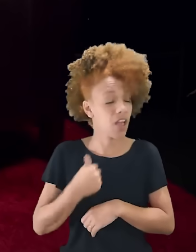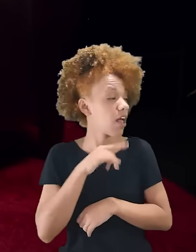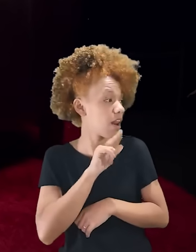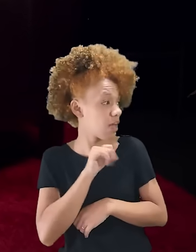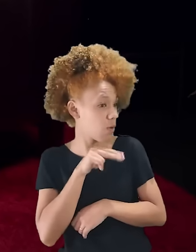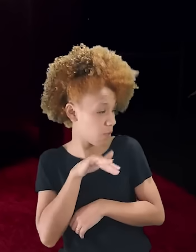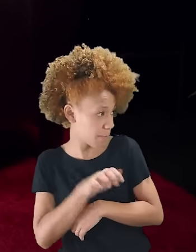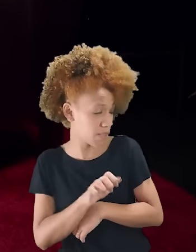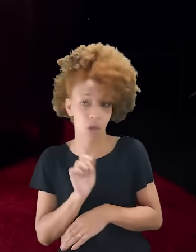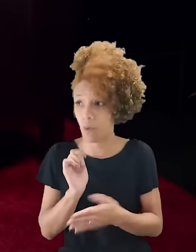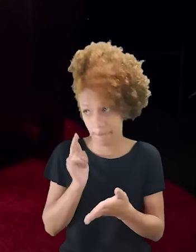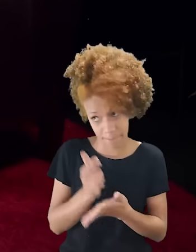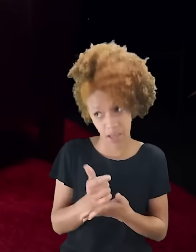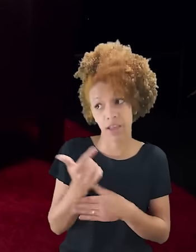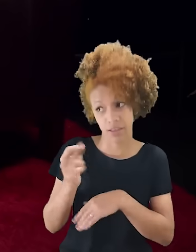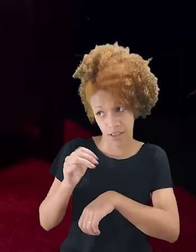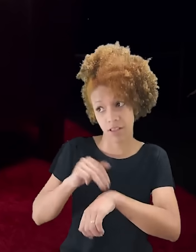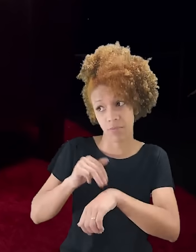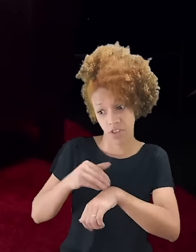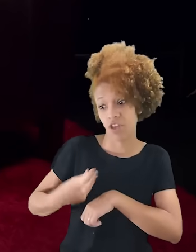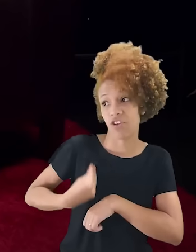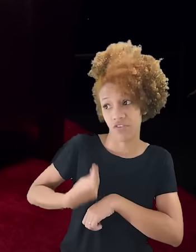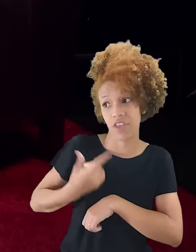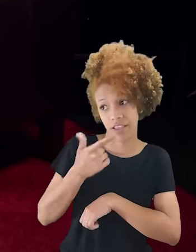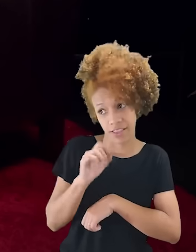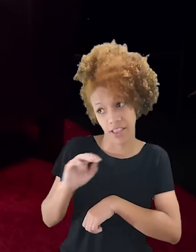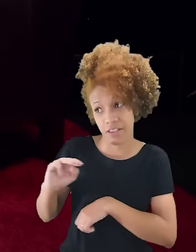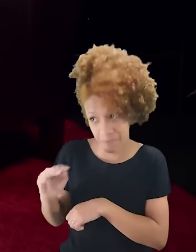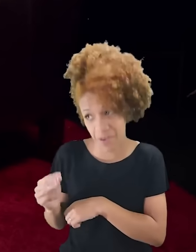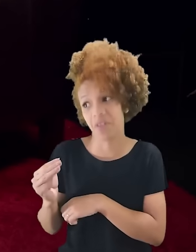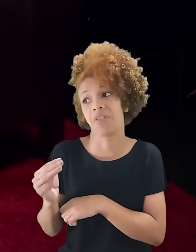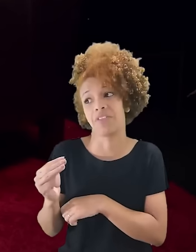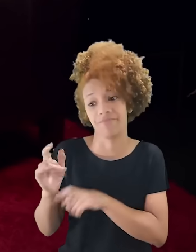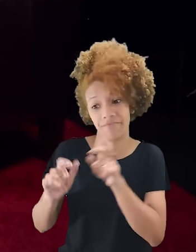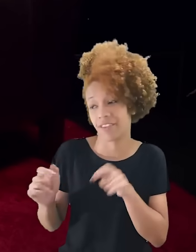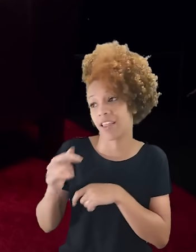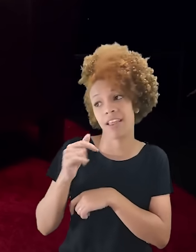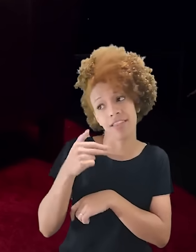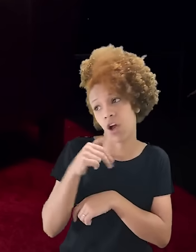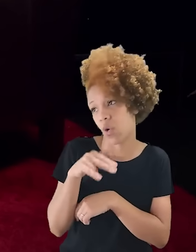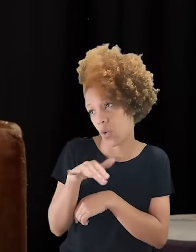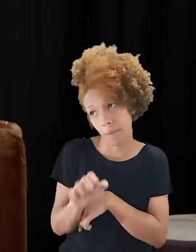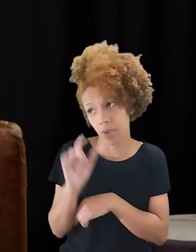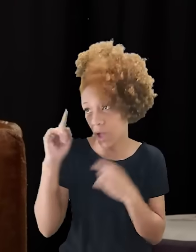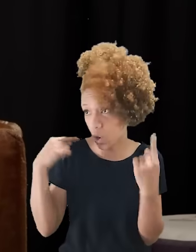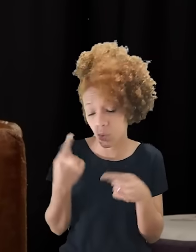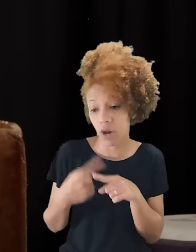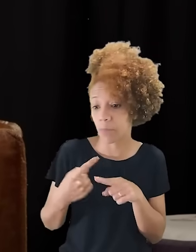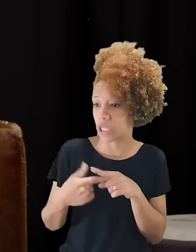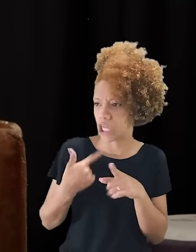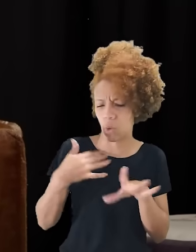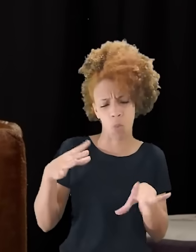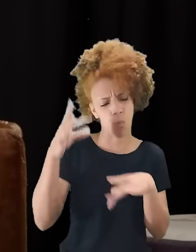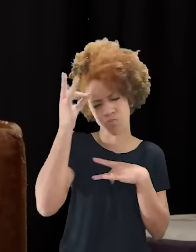com naom eu paguei 10 minutos de celebridade vivi 10 minutos de celebridade igual a naom foi tipo assim uma loucura